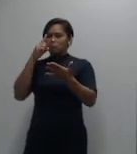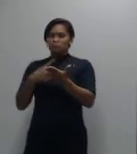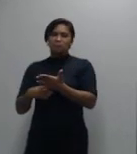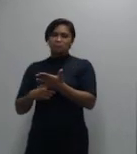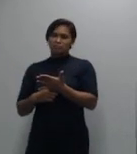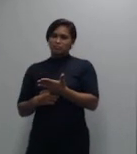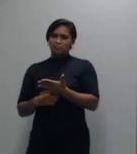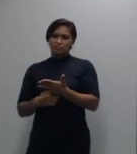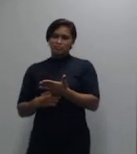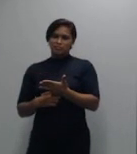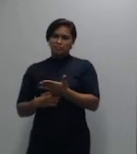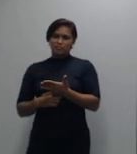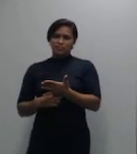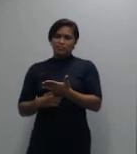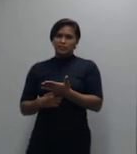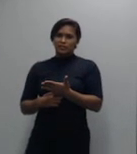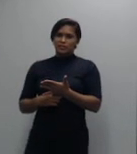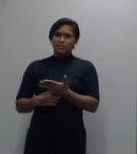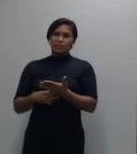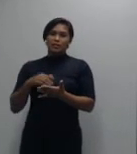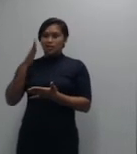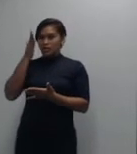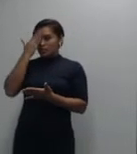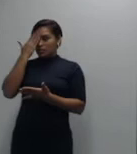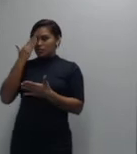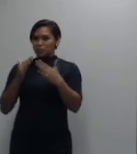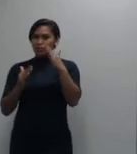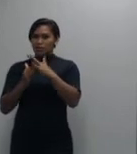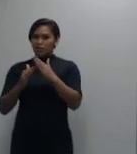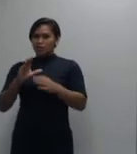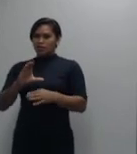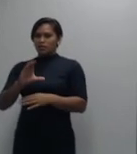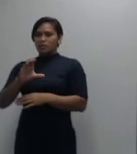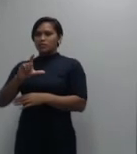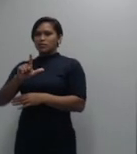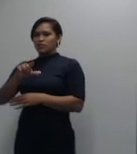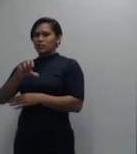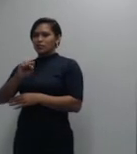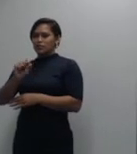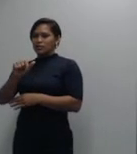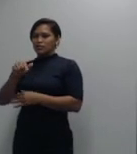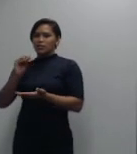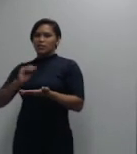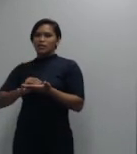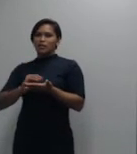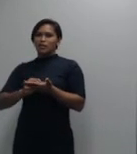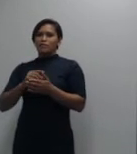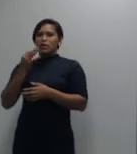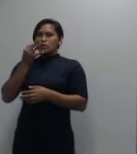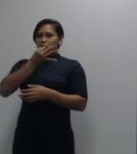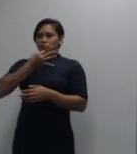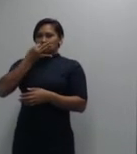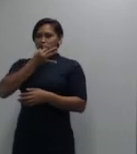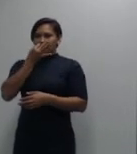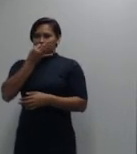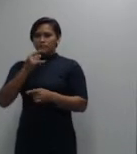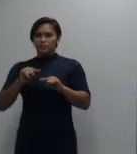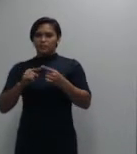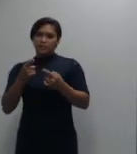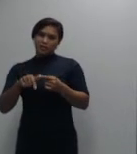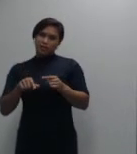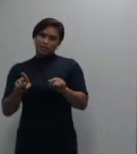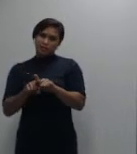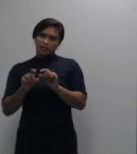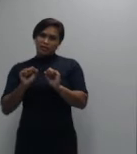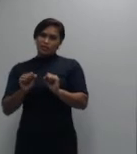não e nós sabemos dos limites da SLS inclusive aqui a falta de sustentação oral então é